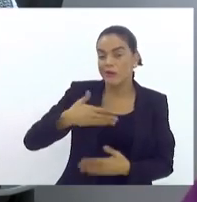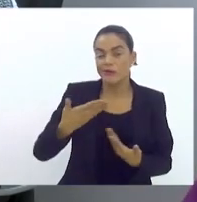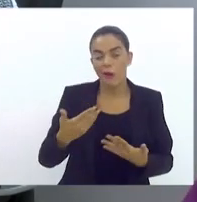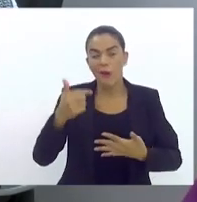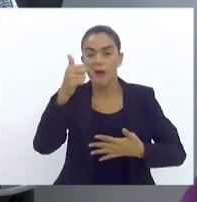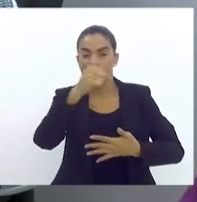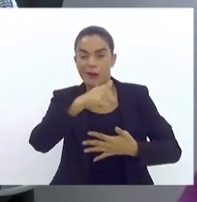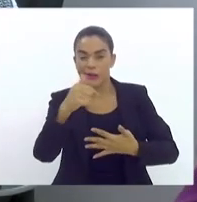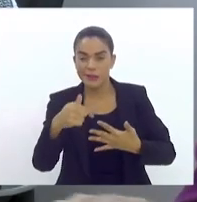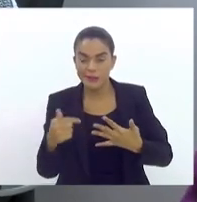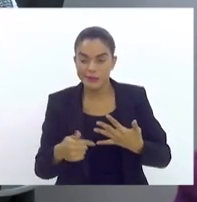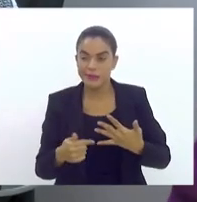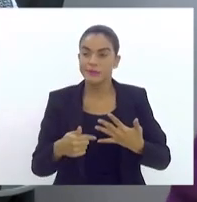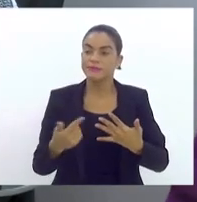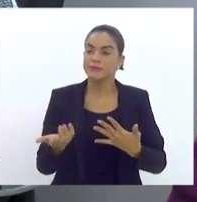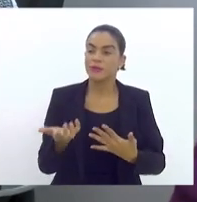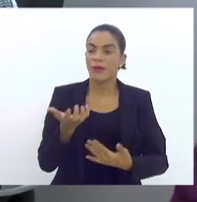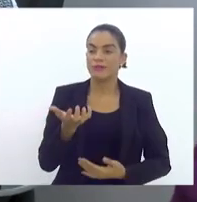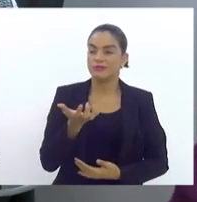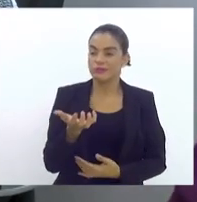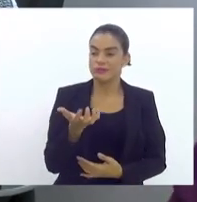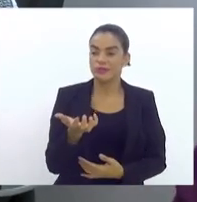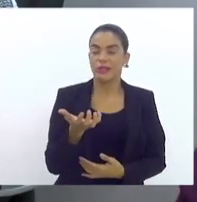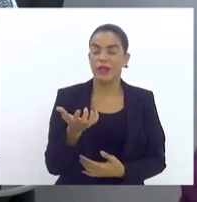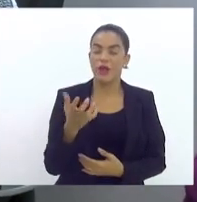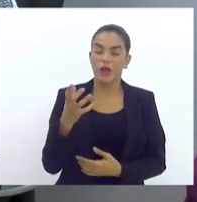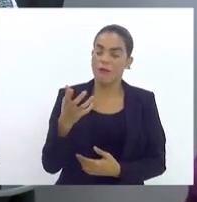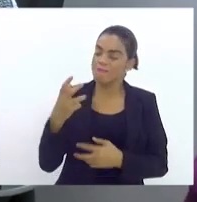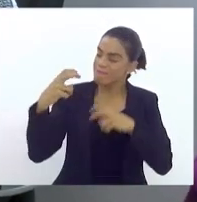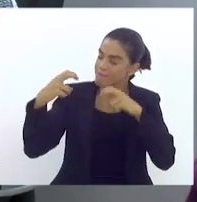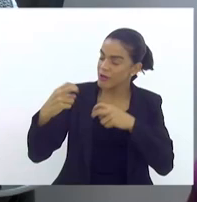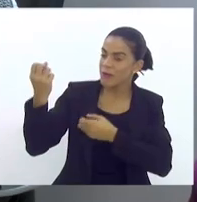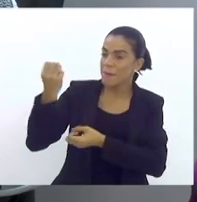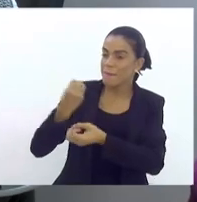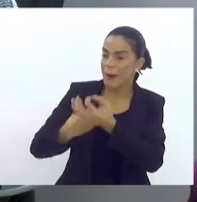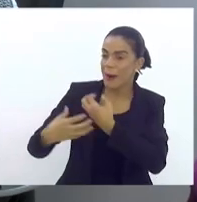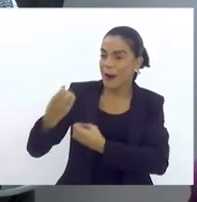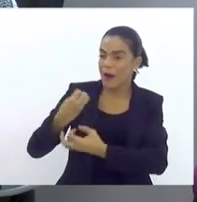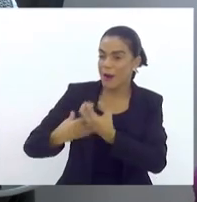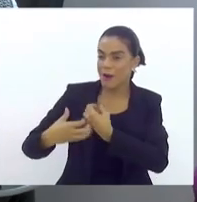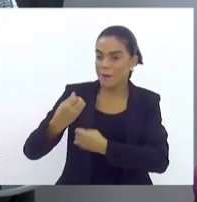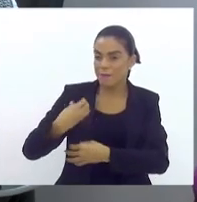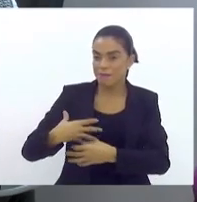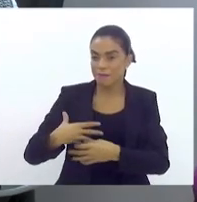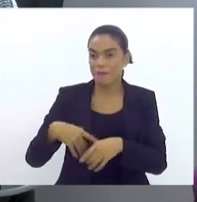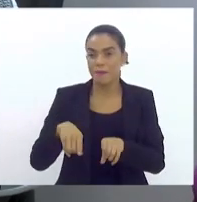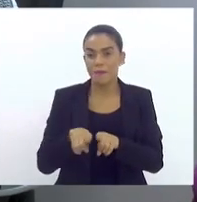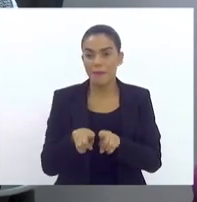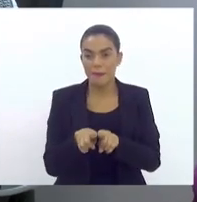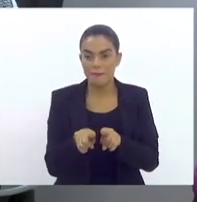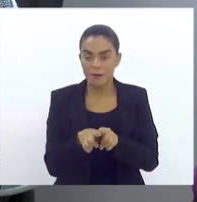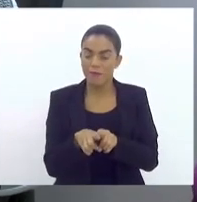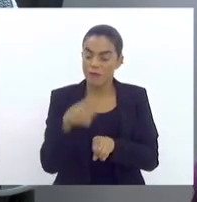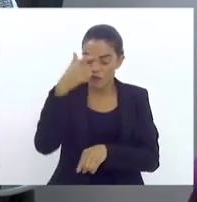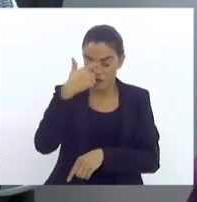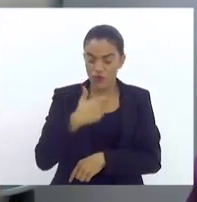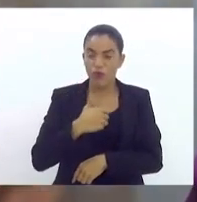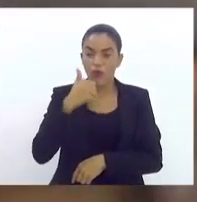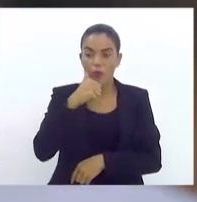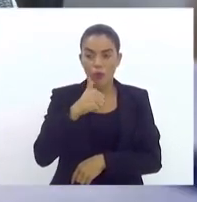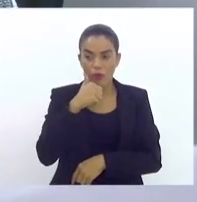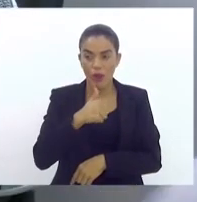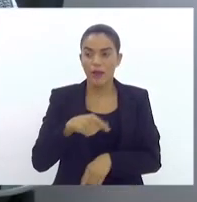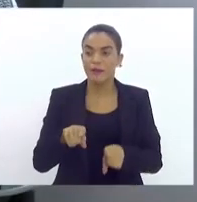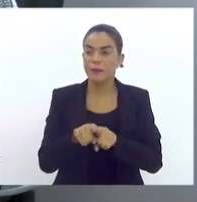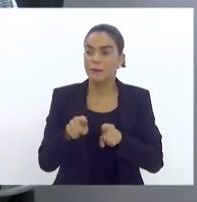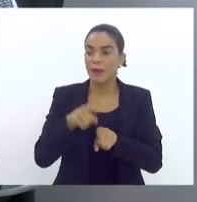questões todas então que você queria muito lhe ouvir e registrando de uma forma pessoal como mulher e